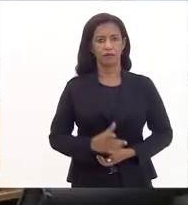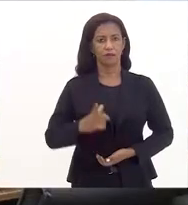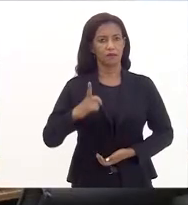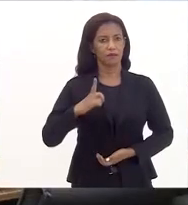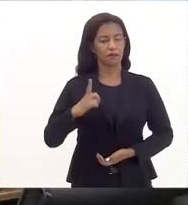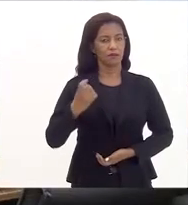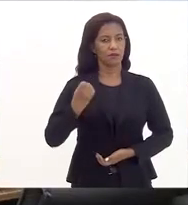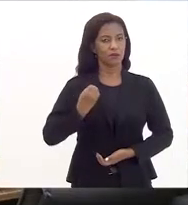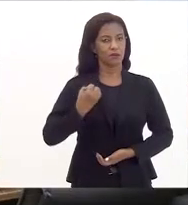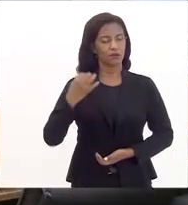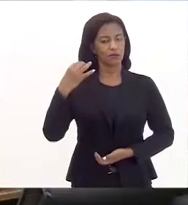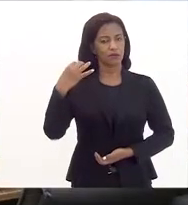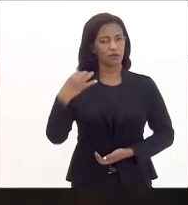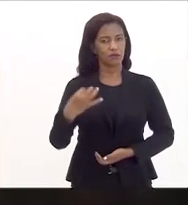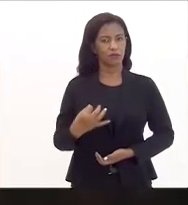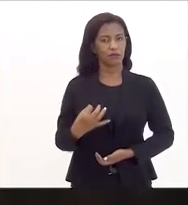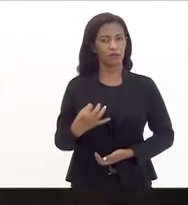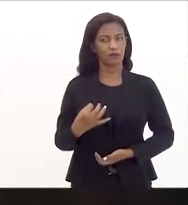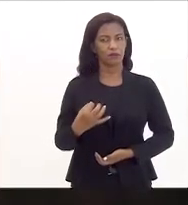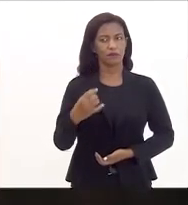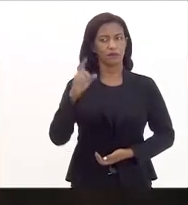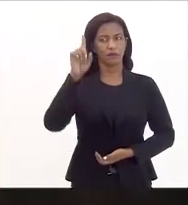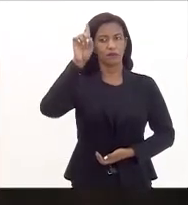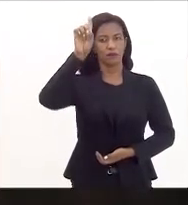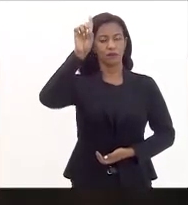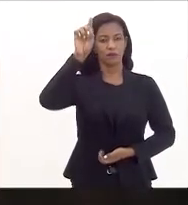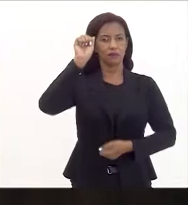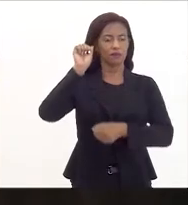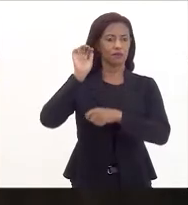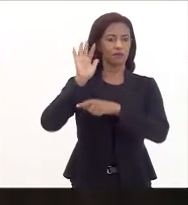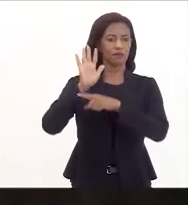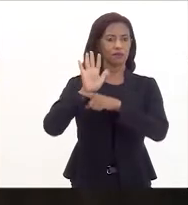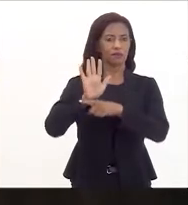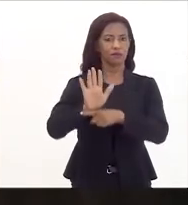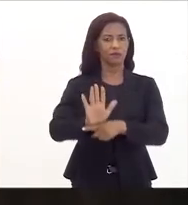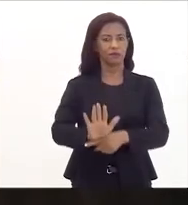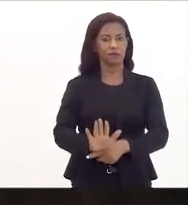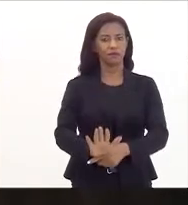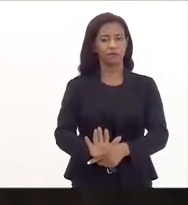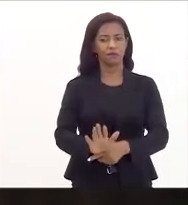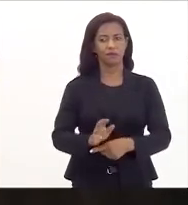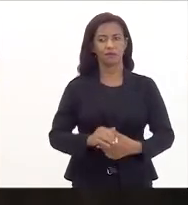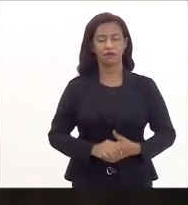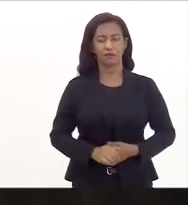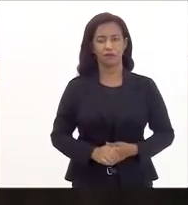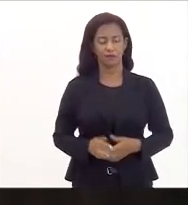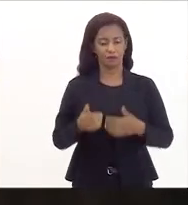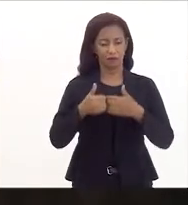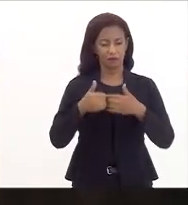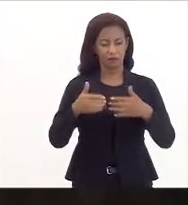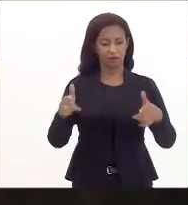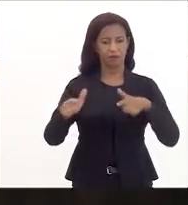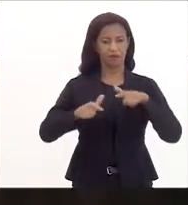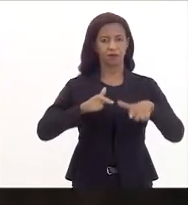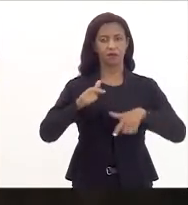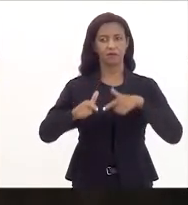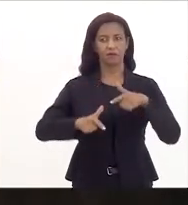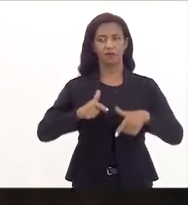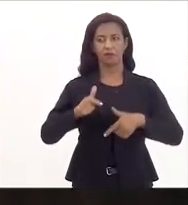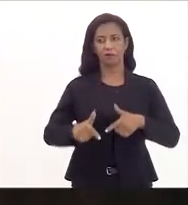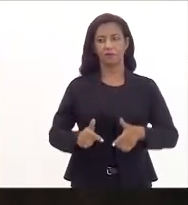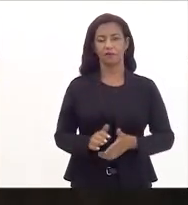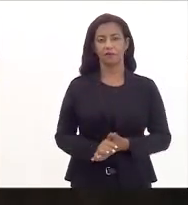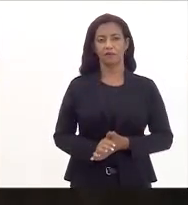Havendo número legal e sob a proteção de Deus, iniciamos os nossos trabalhos.